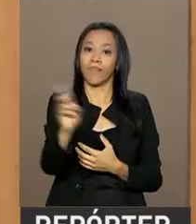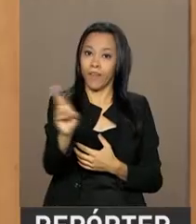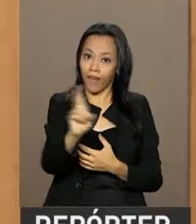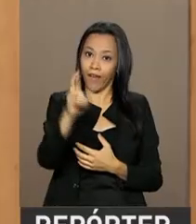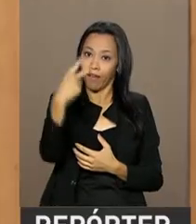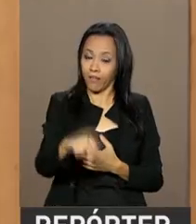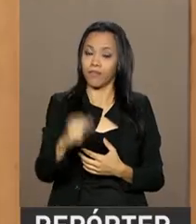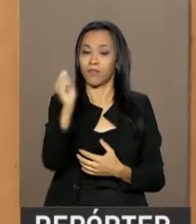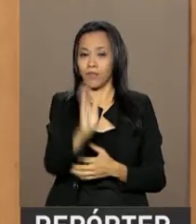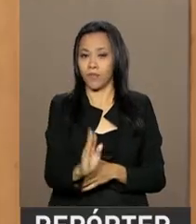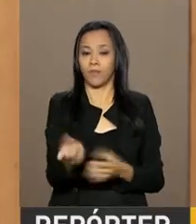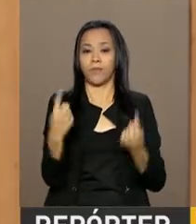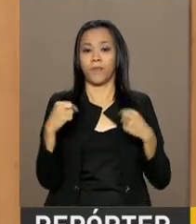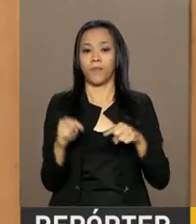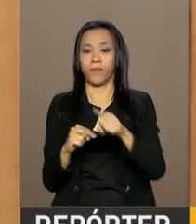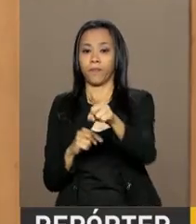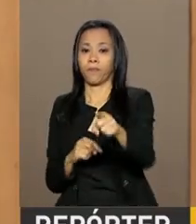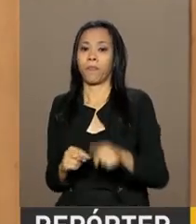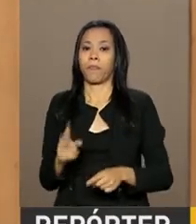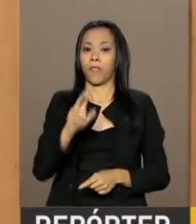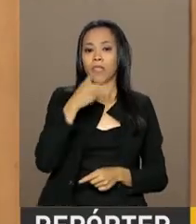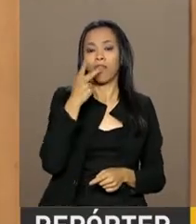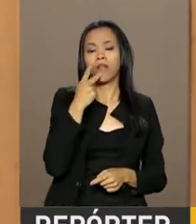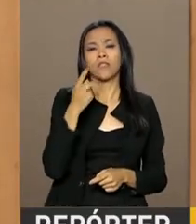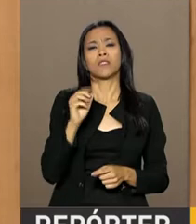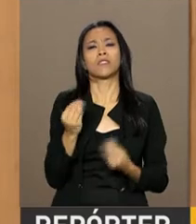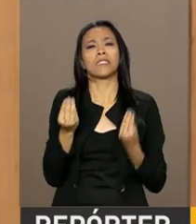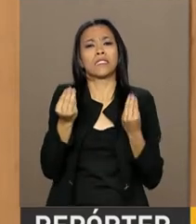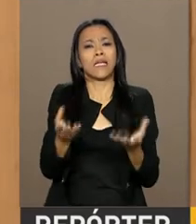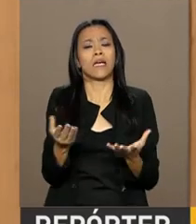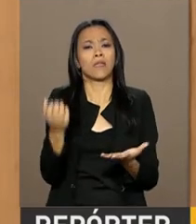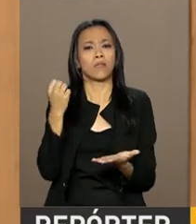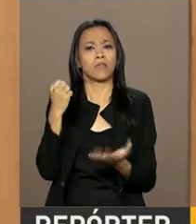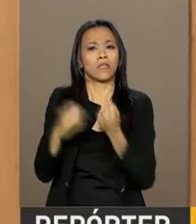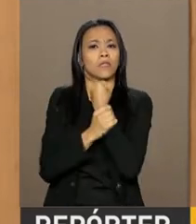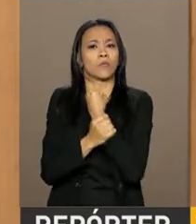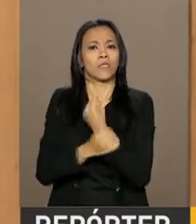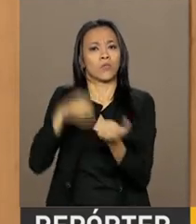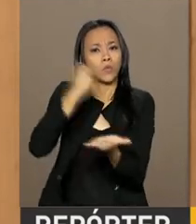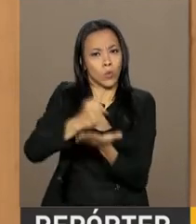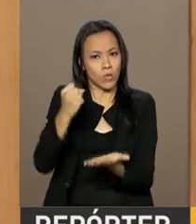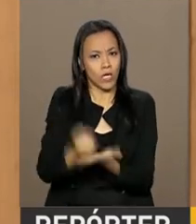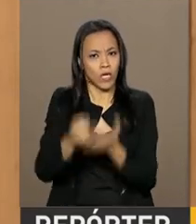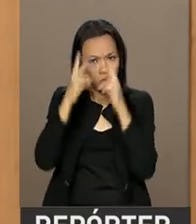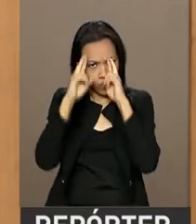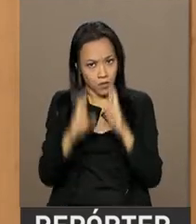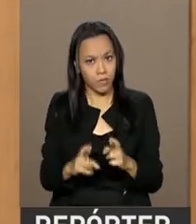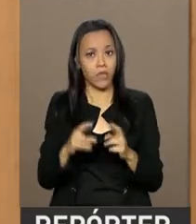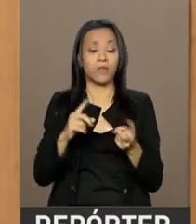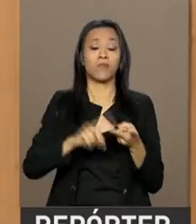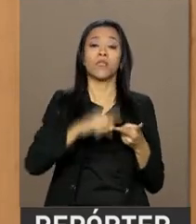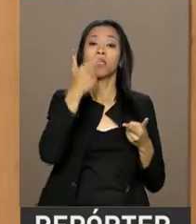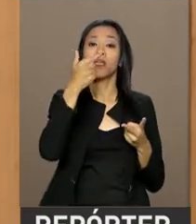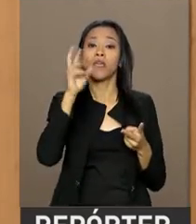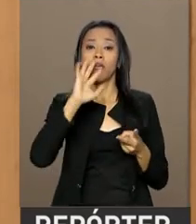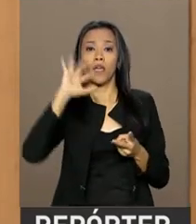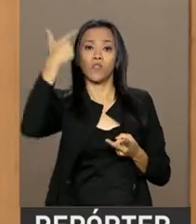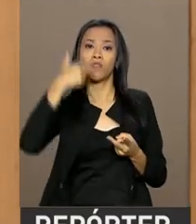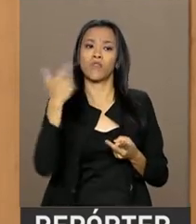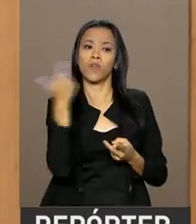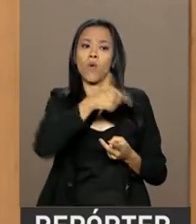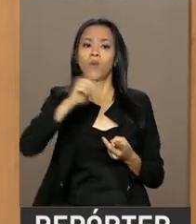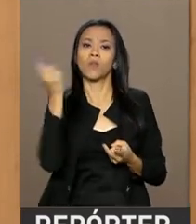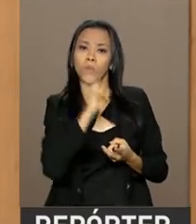disciplinamos com o intuito de dar mais segurança jurídica os investimentos considerados emergenciais vamos promover tanto e